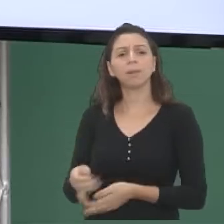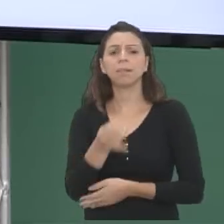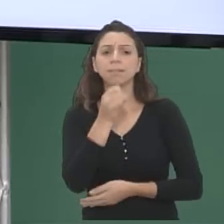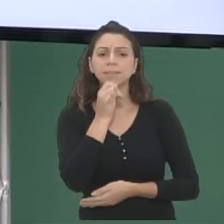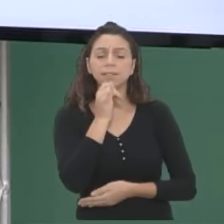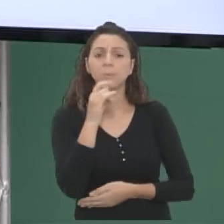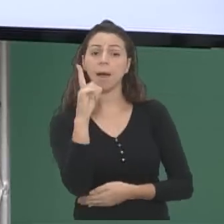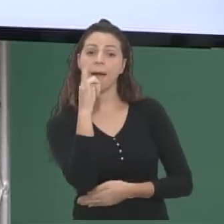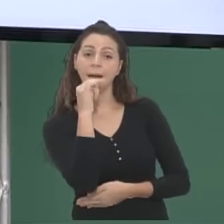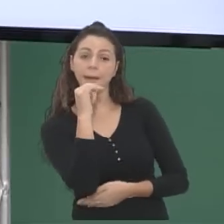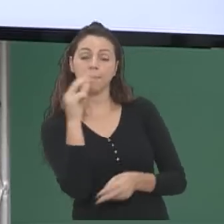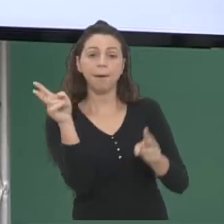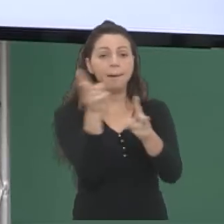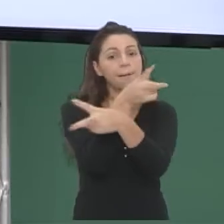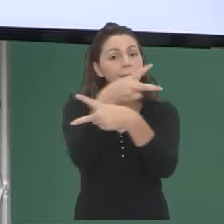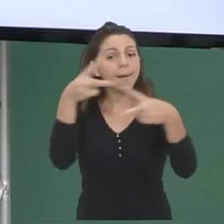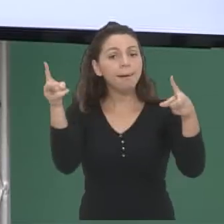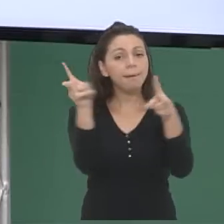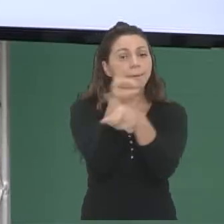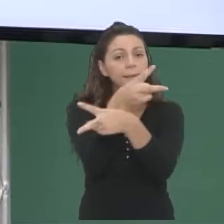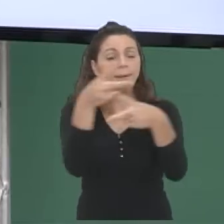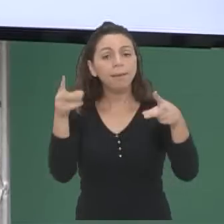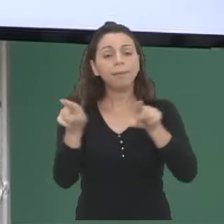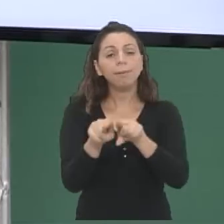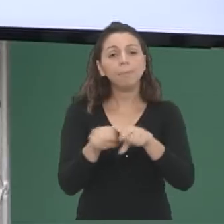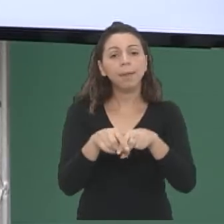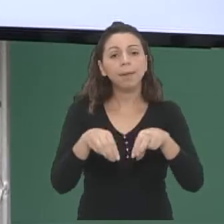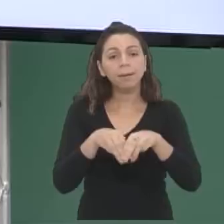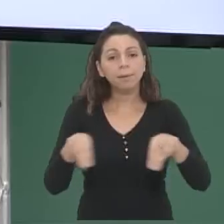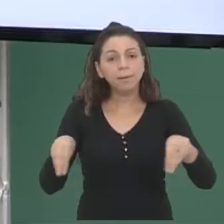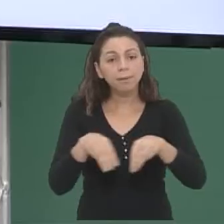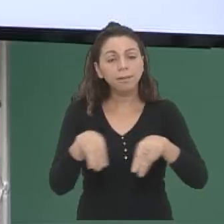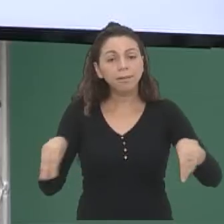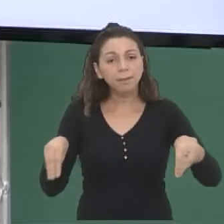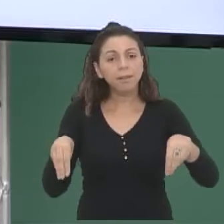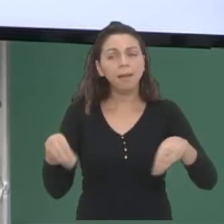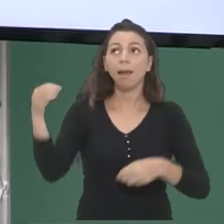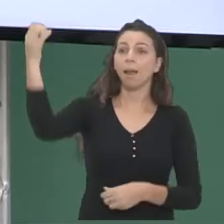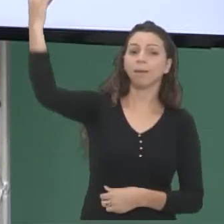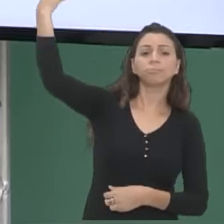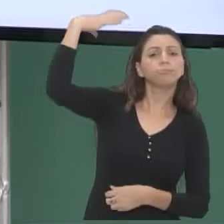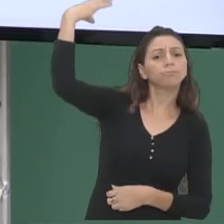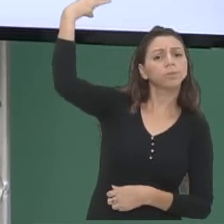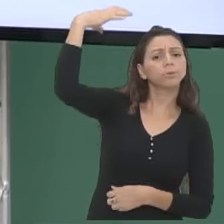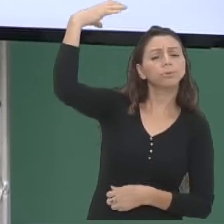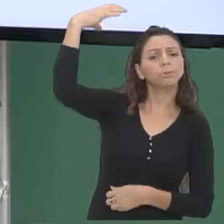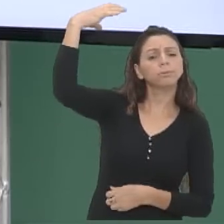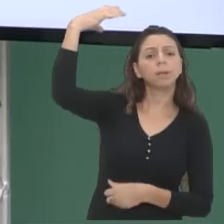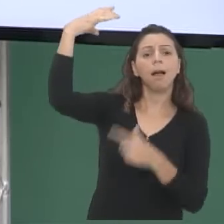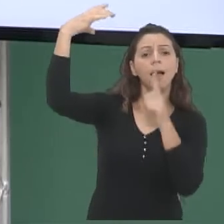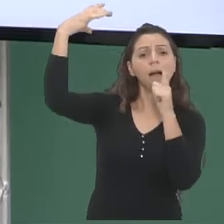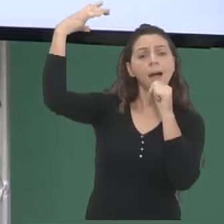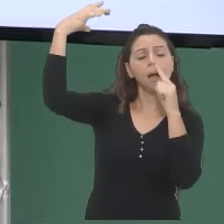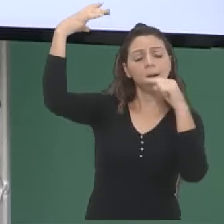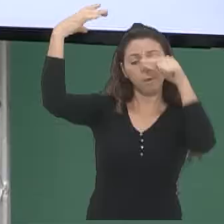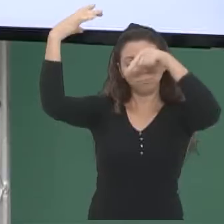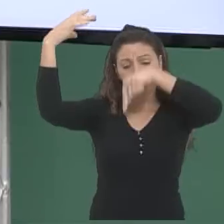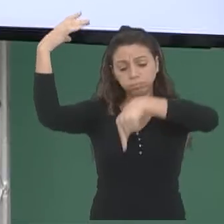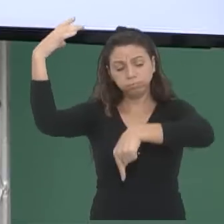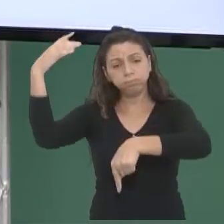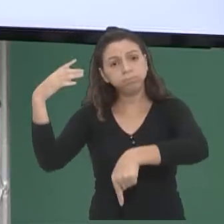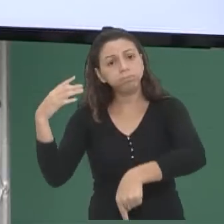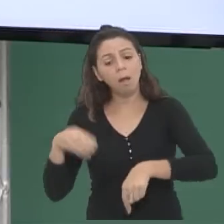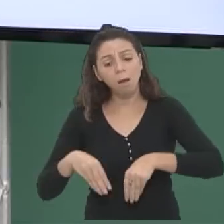a água, o ar e os fragmentos dos minerais. Então, a chuva que caiu e essa água penetrou no solo, o ar